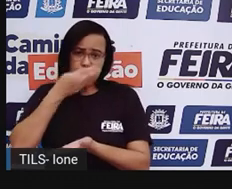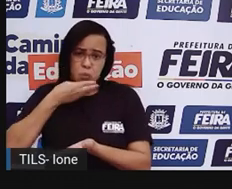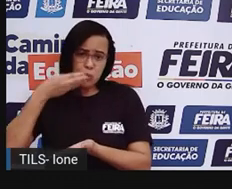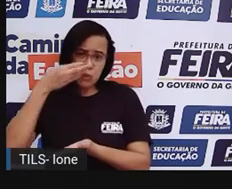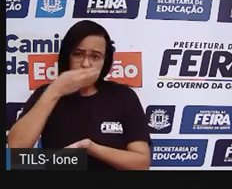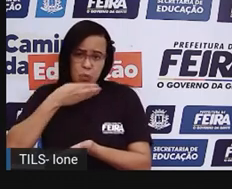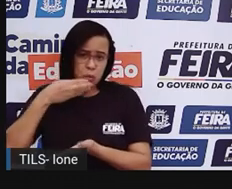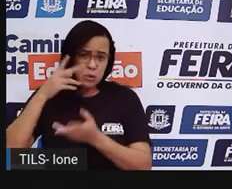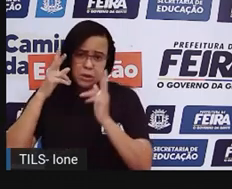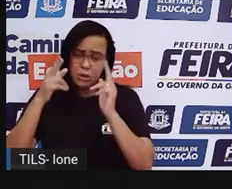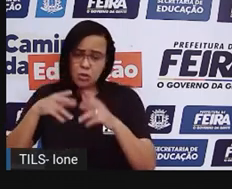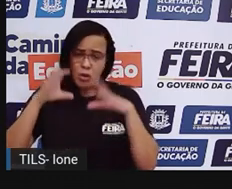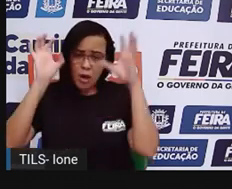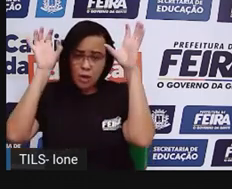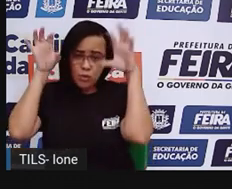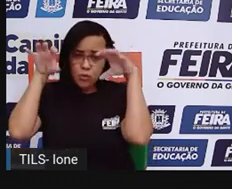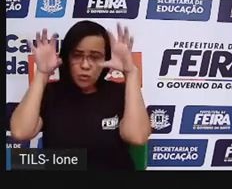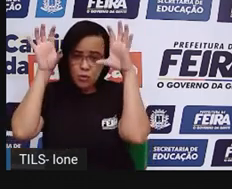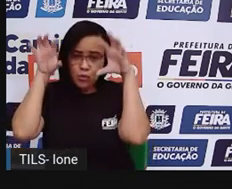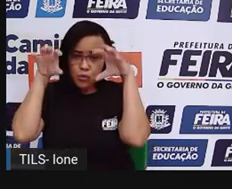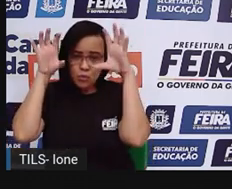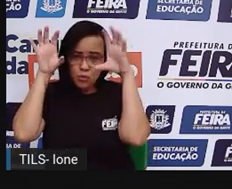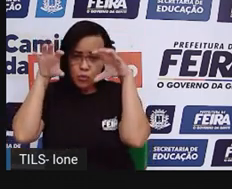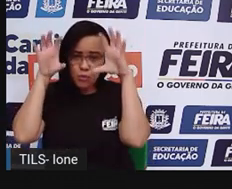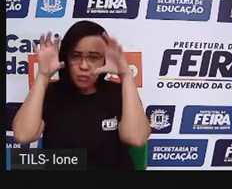dias de chuva.